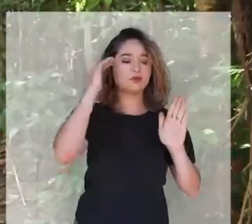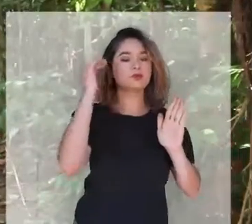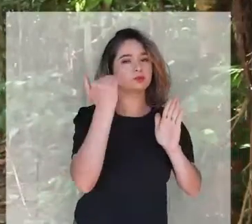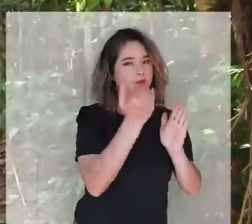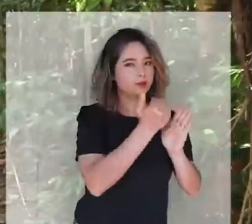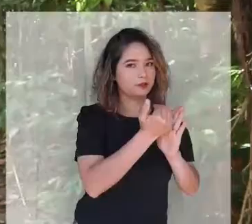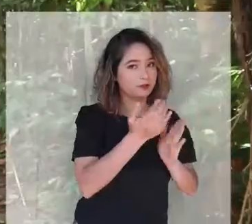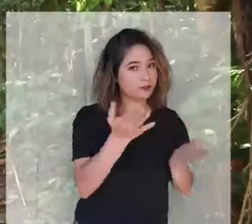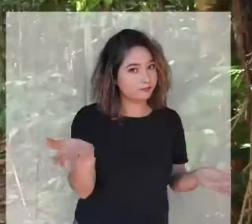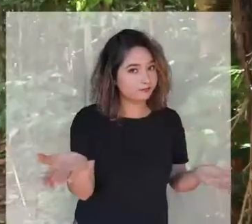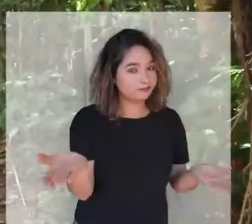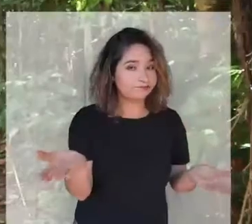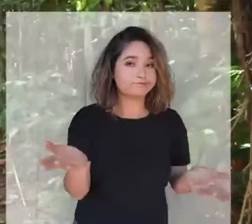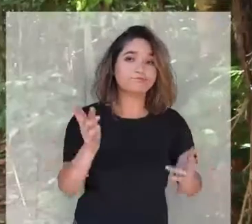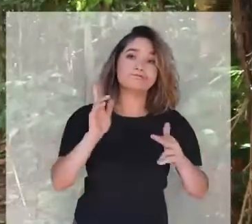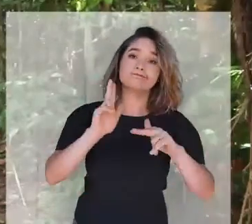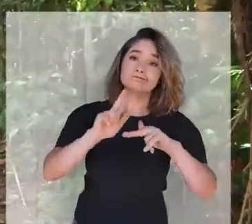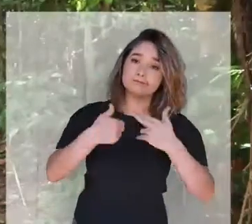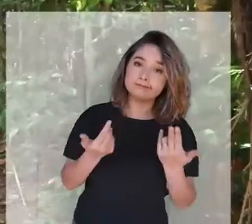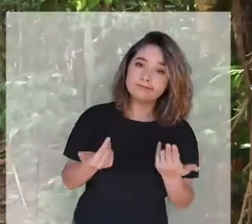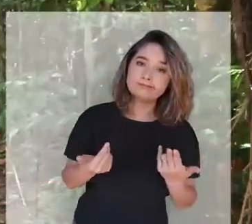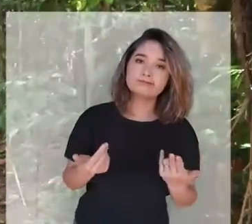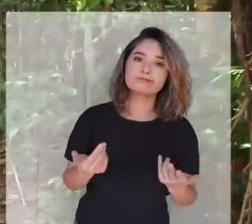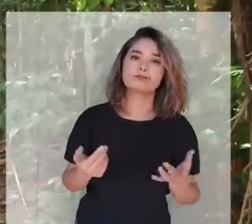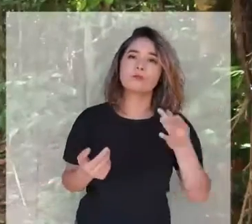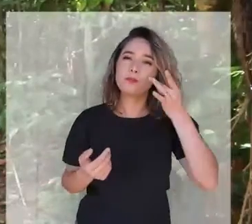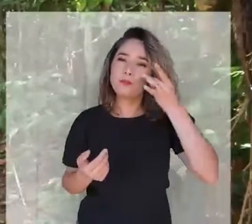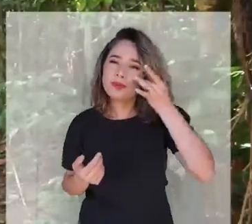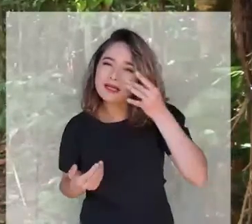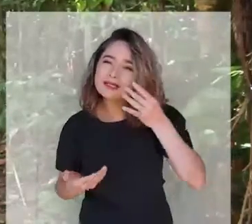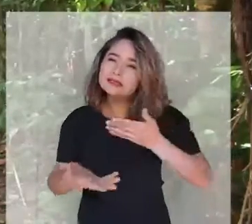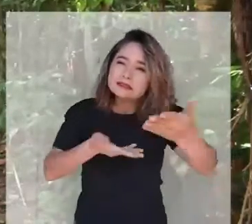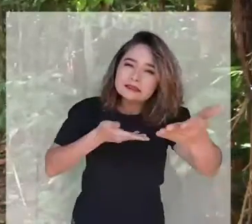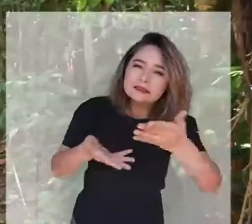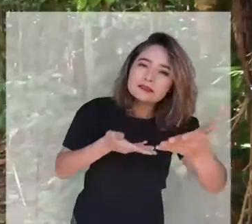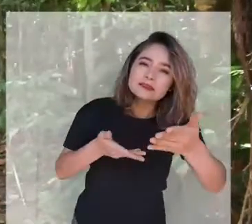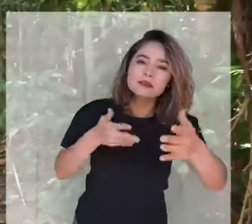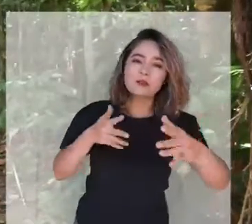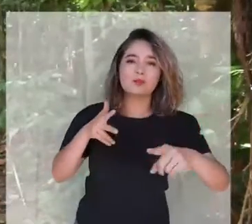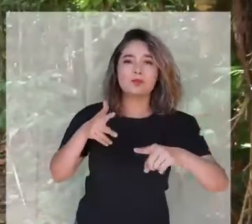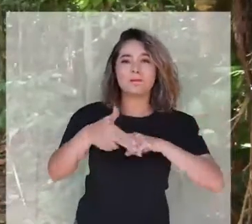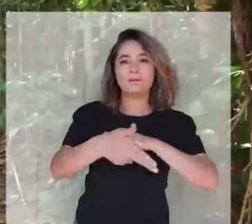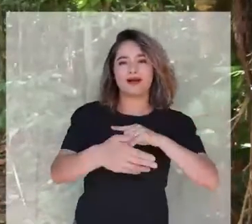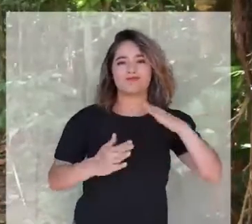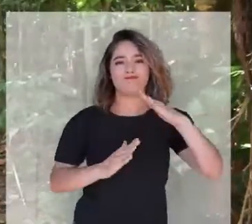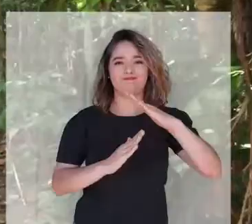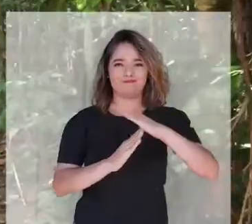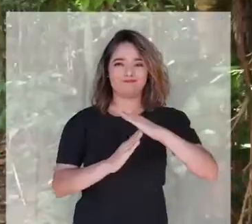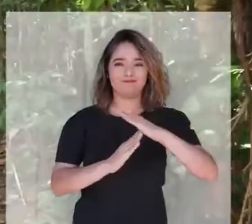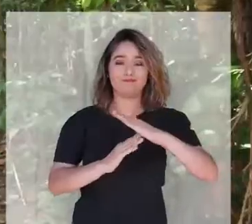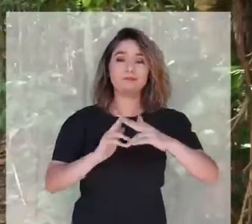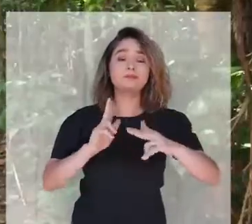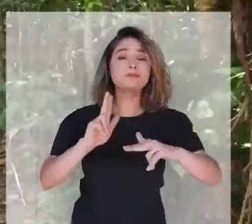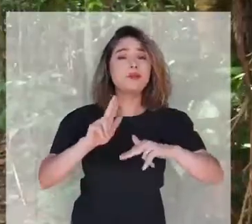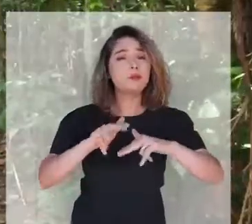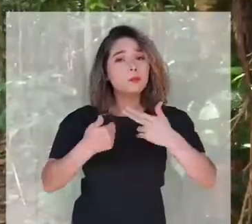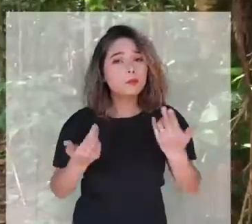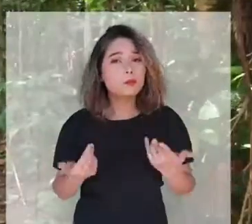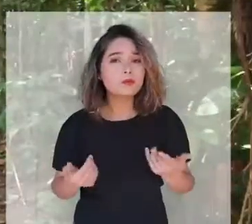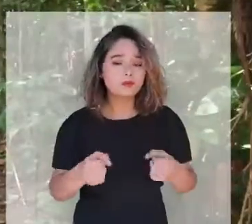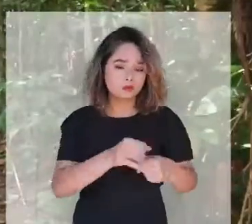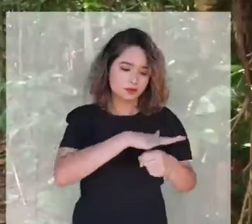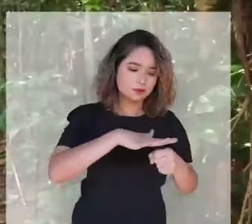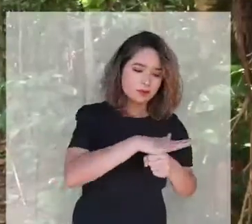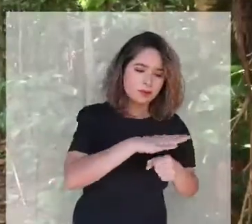ela foi interrompida. Então a extensão ela teve que ter muita originalidade para desenvolver